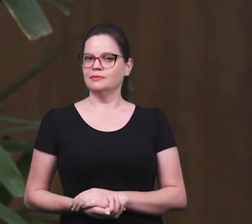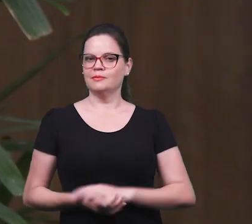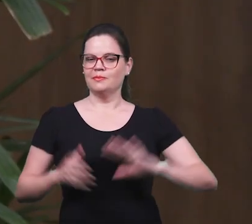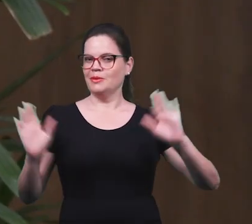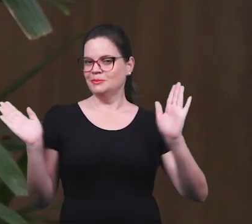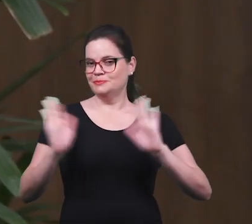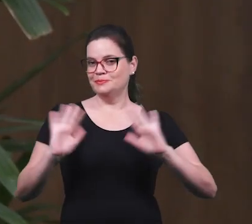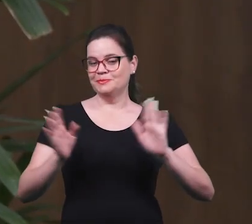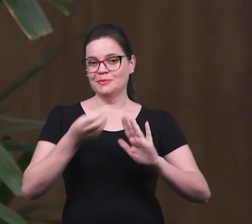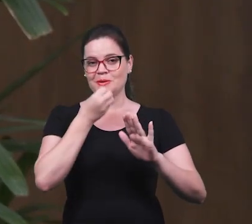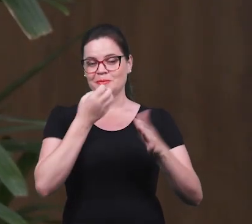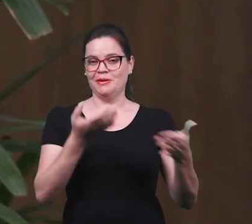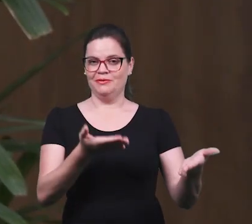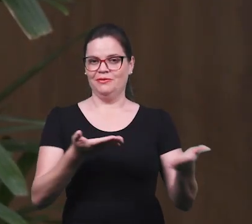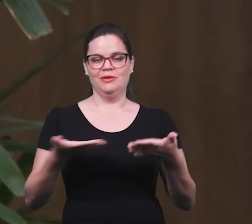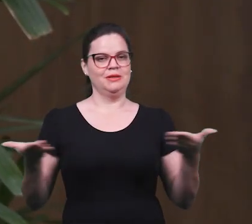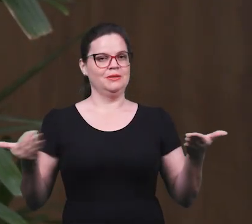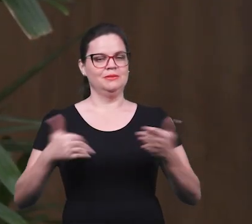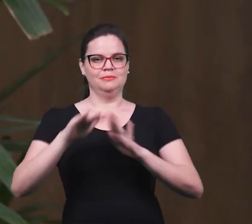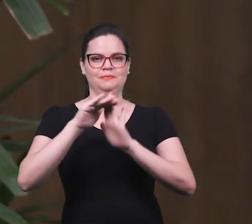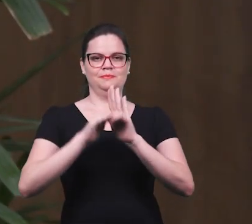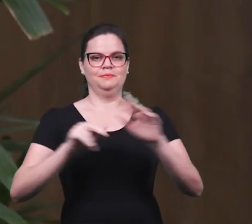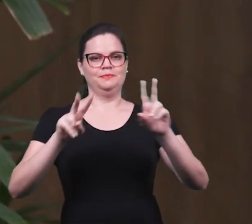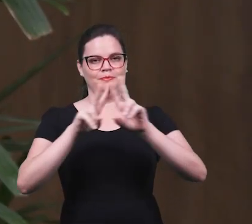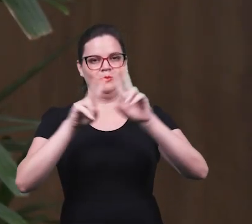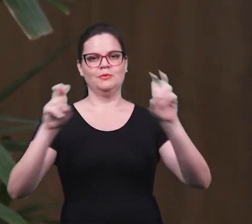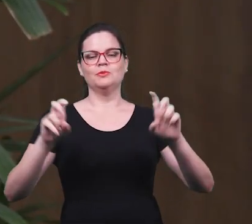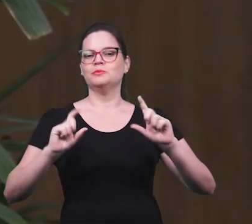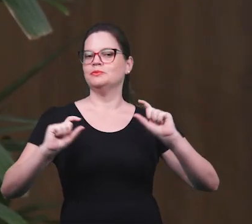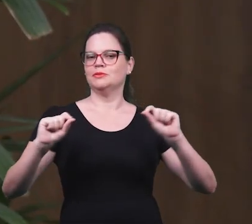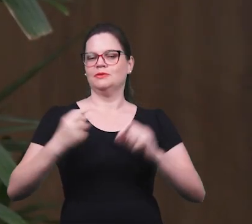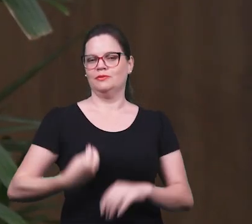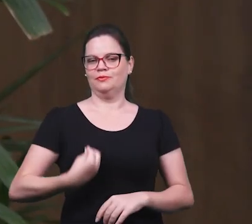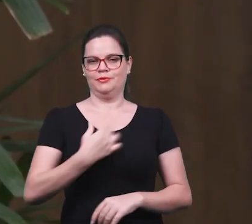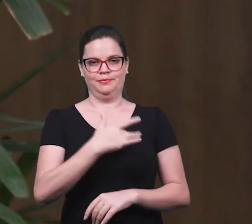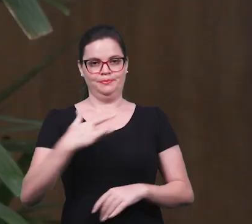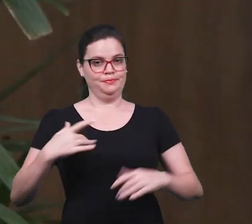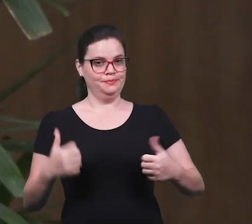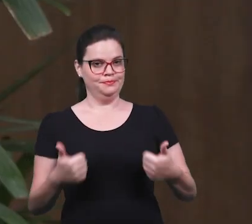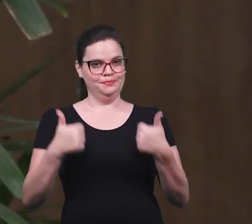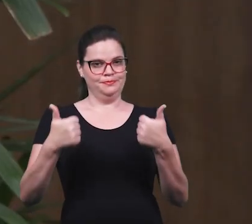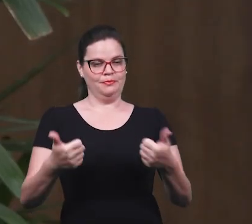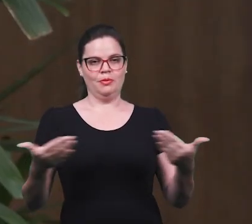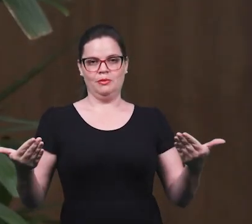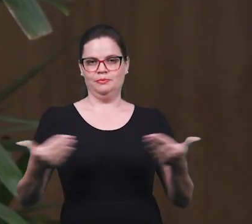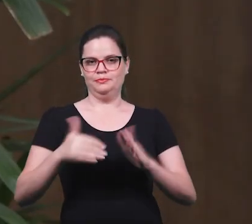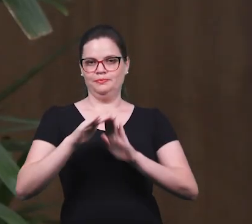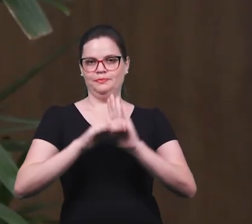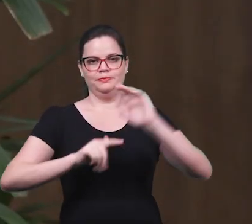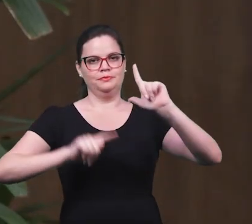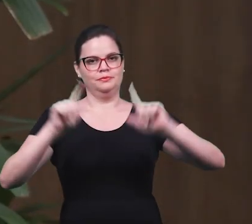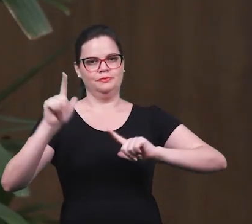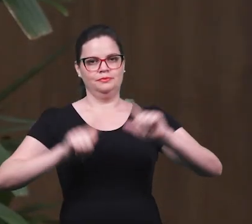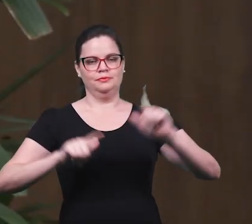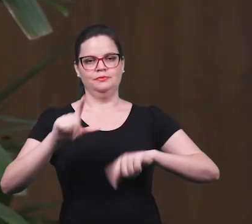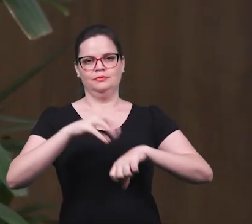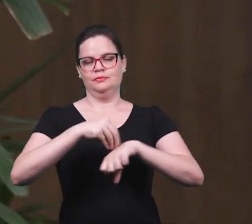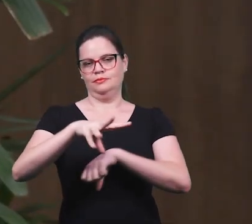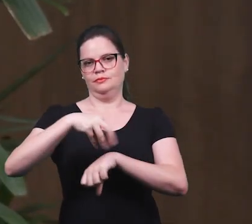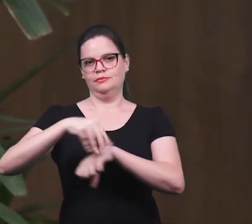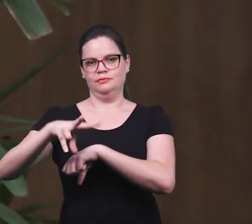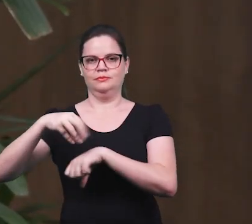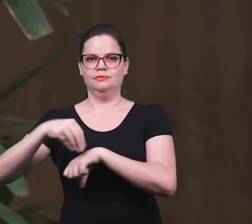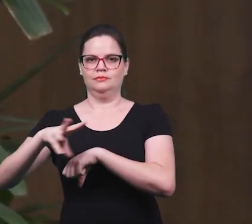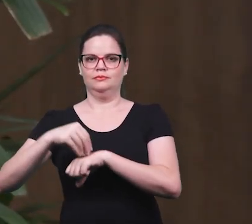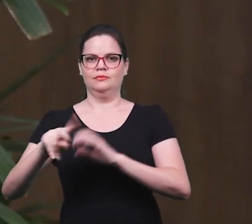Olá, sejam bem-vindos ao programa Viver com Saúde. O nosso programa é transmitido através das plataformas